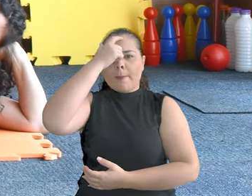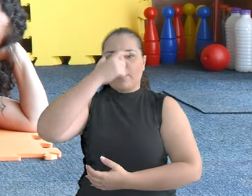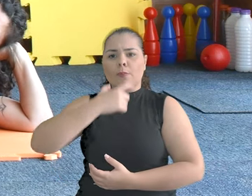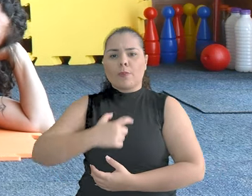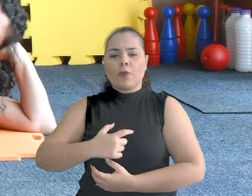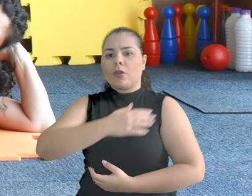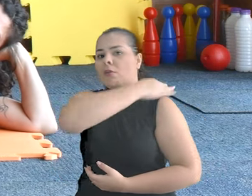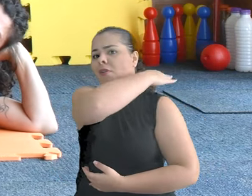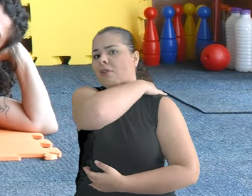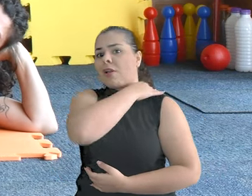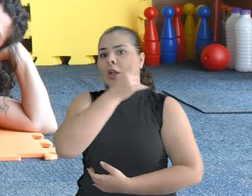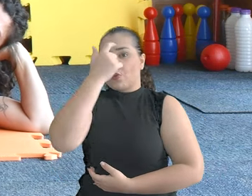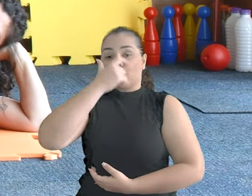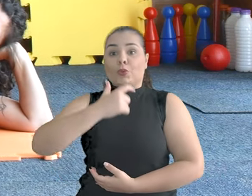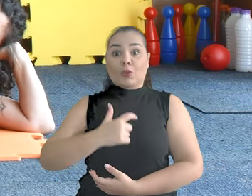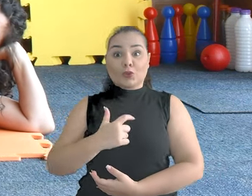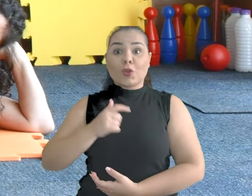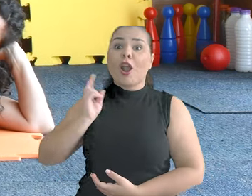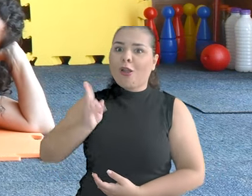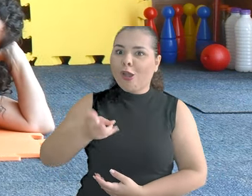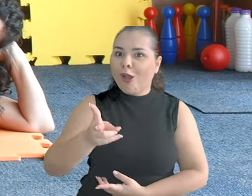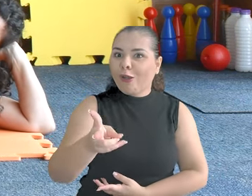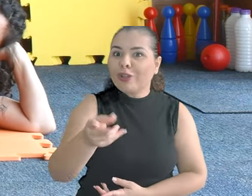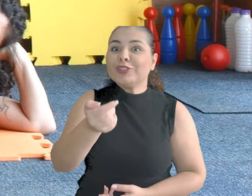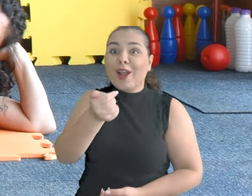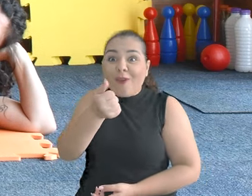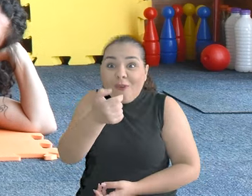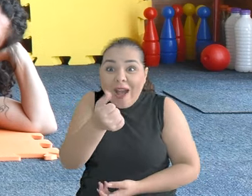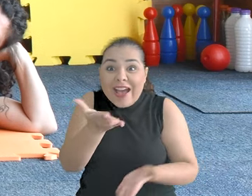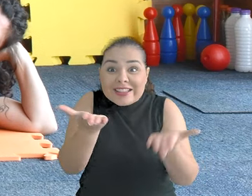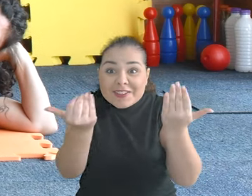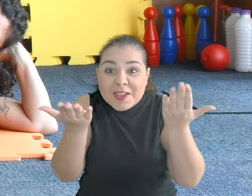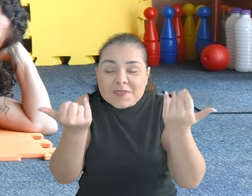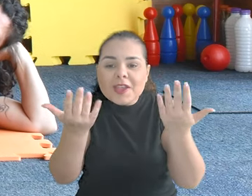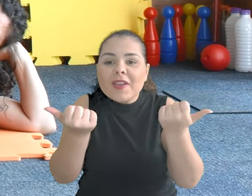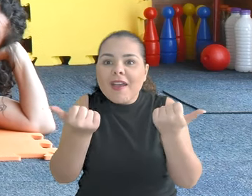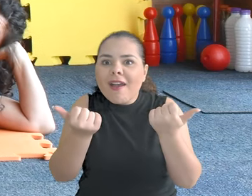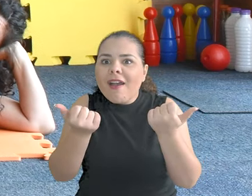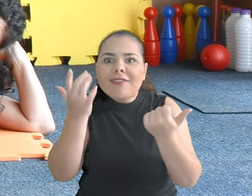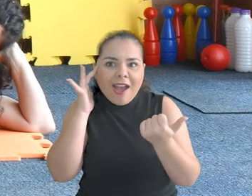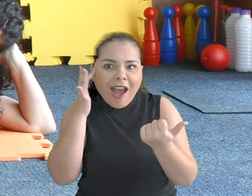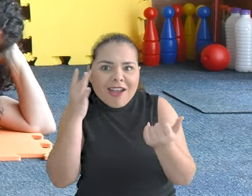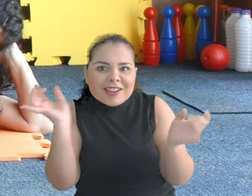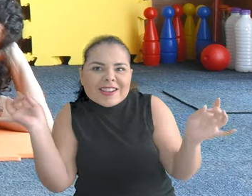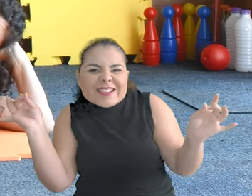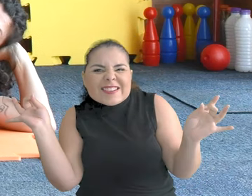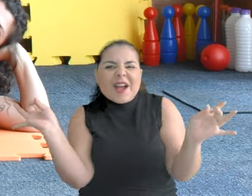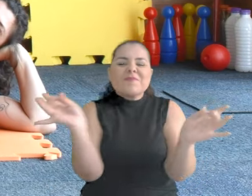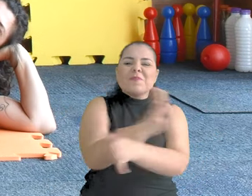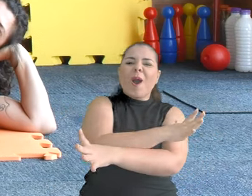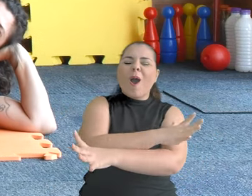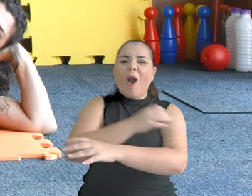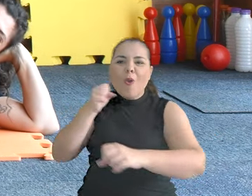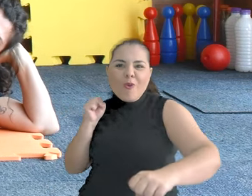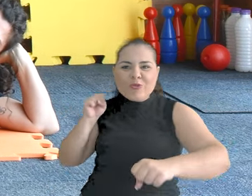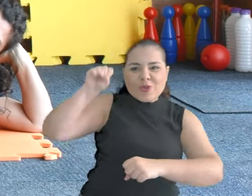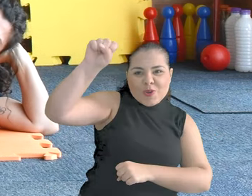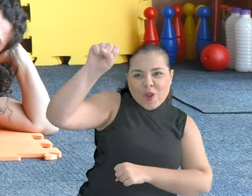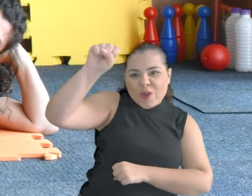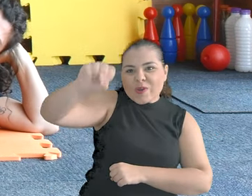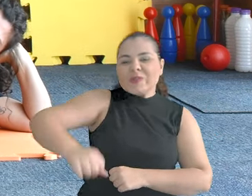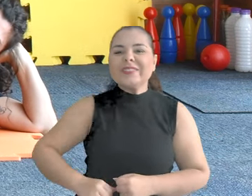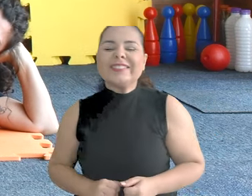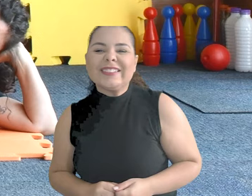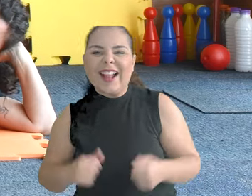Bora continua traq e acabando Será que tá acabando acabou